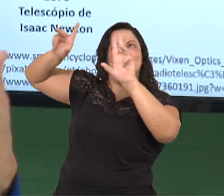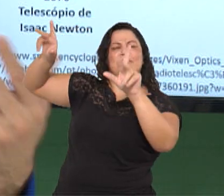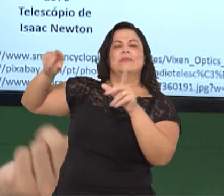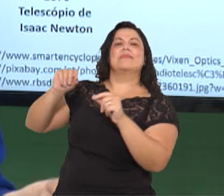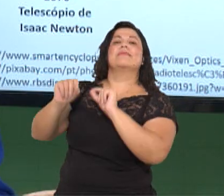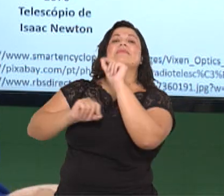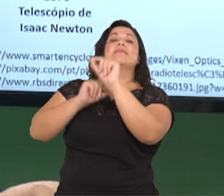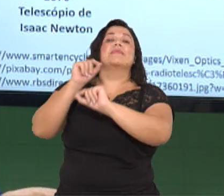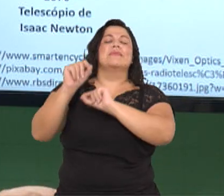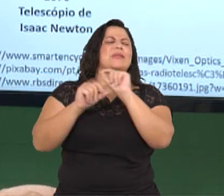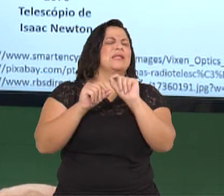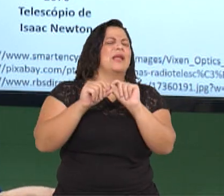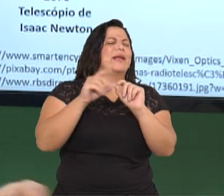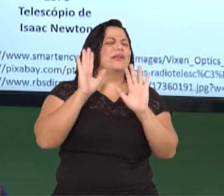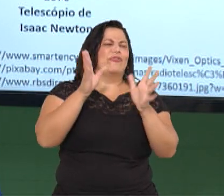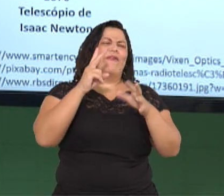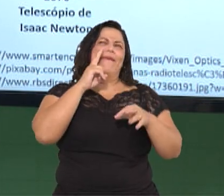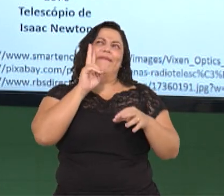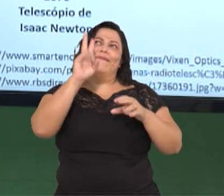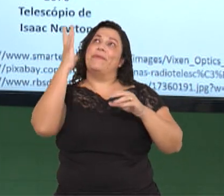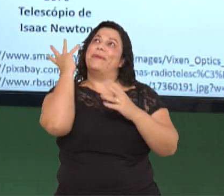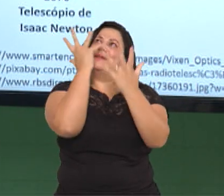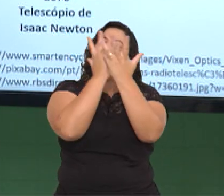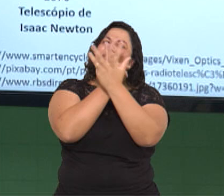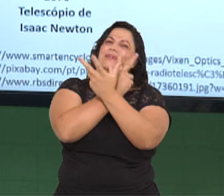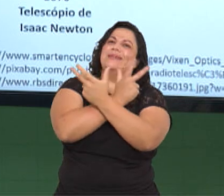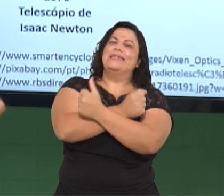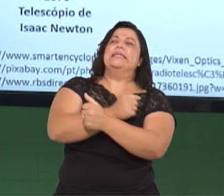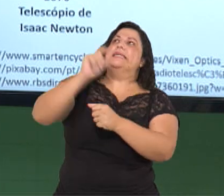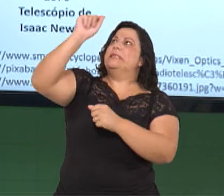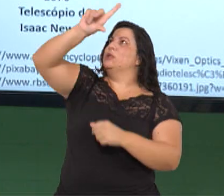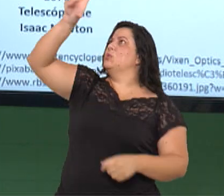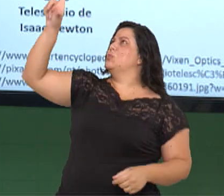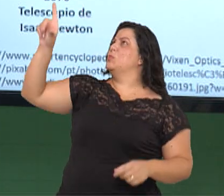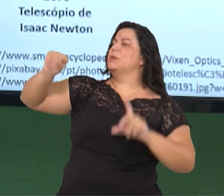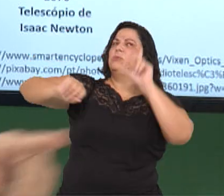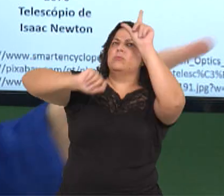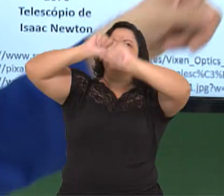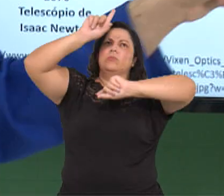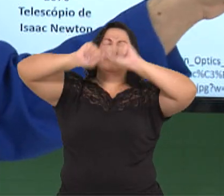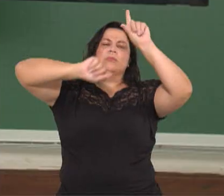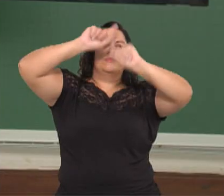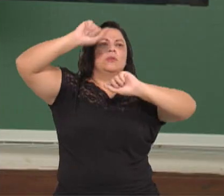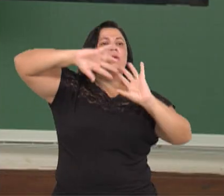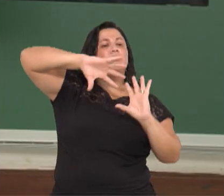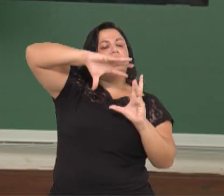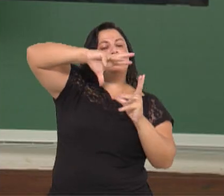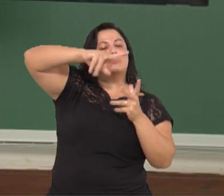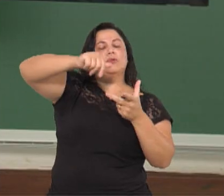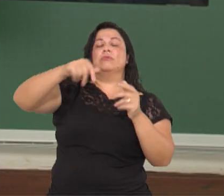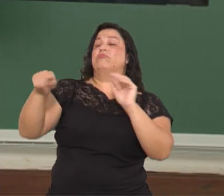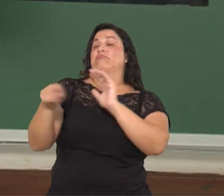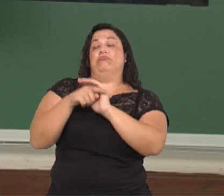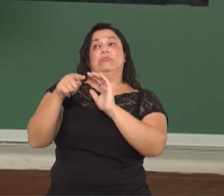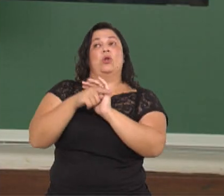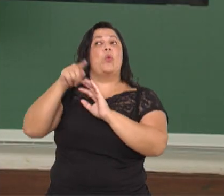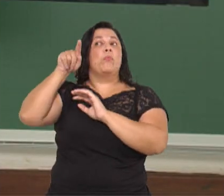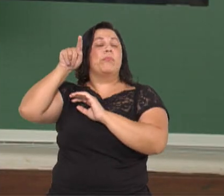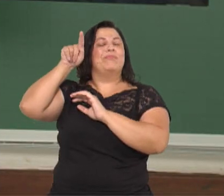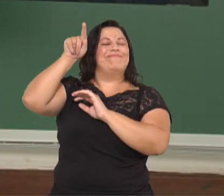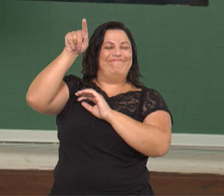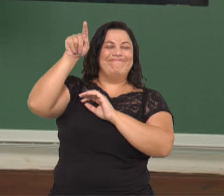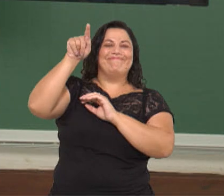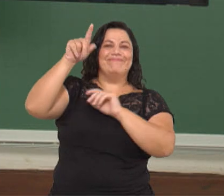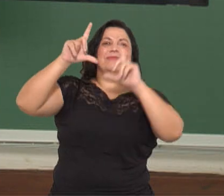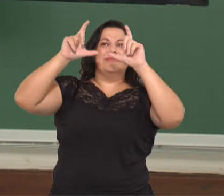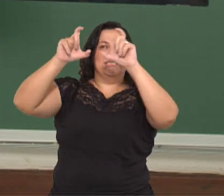viu uma imagem muito bonita do espaço, da Lua, de uma estrela ou da própria Terra? Muito provavelmente registrada